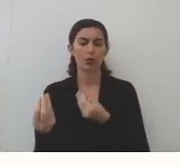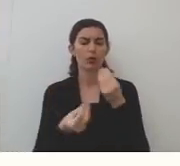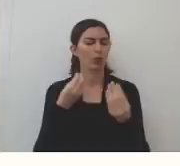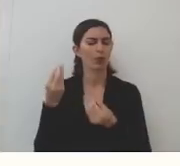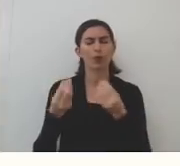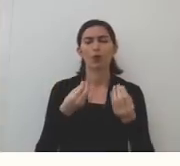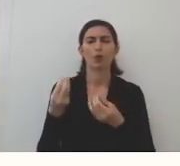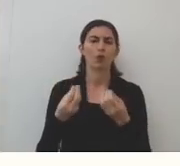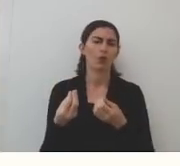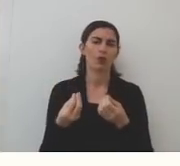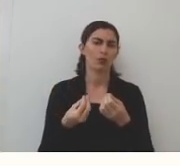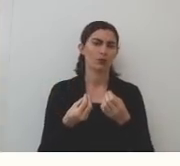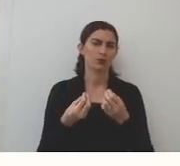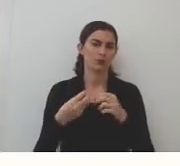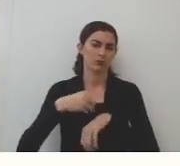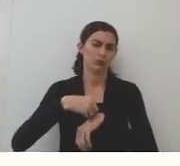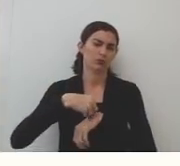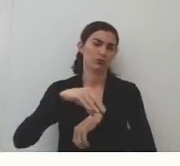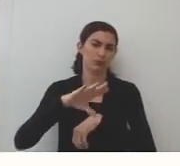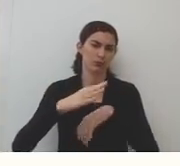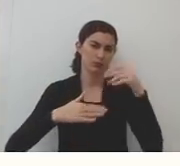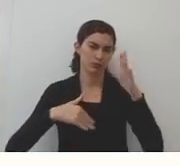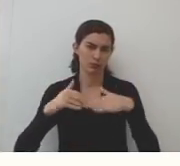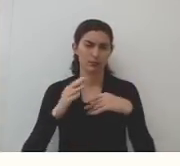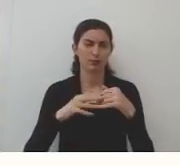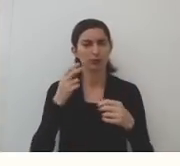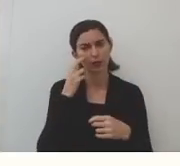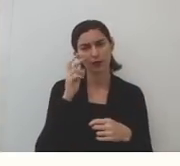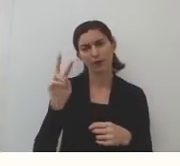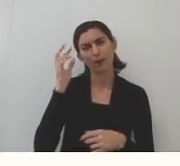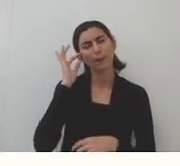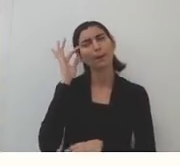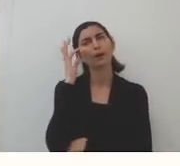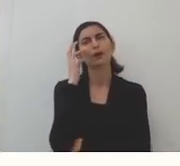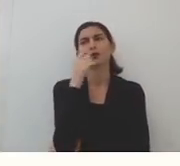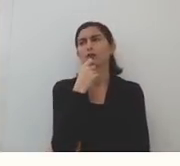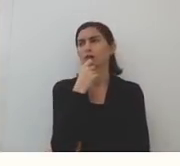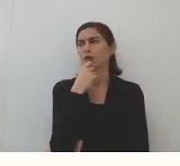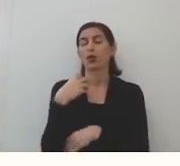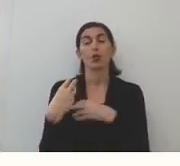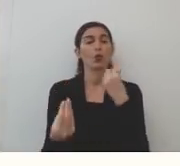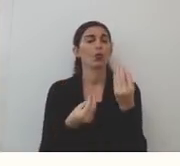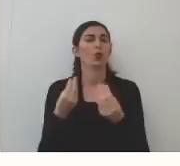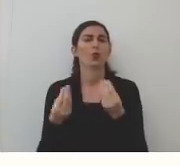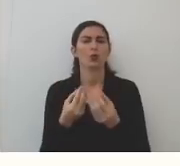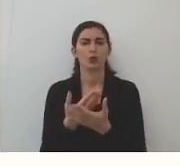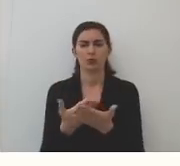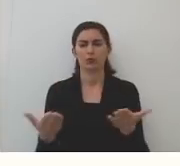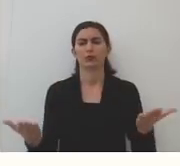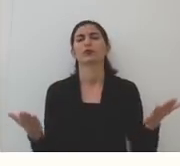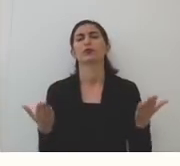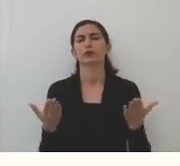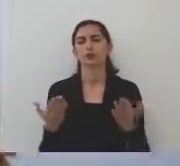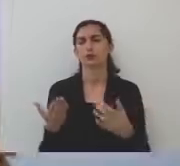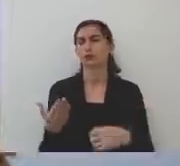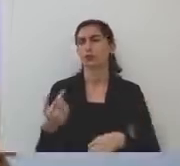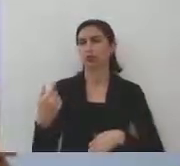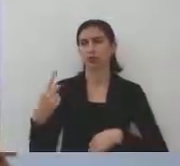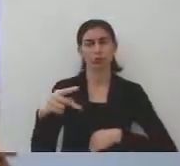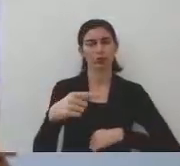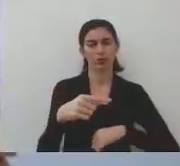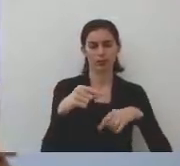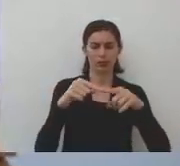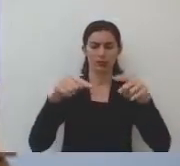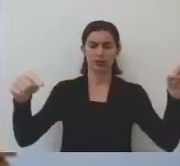gente trabalha isso na prática. Vamos parar e pensar. Como é que você chega em sua sala